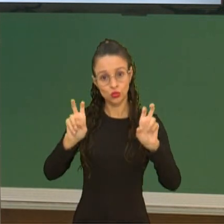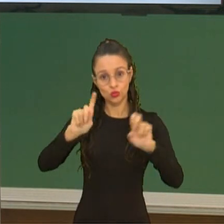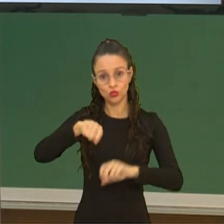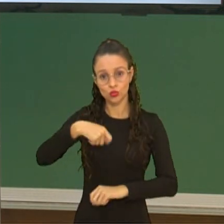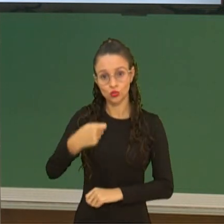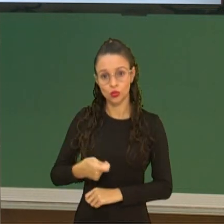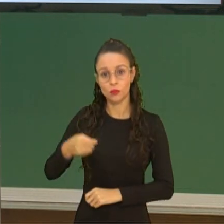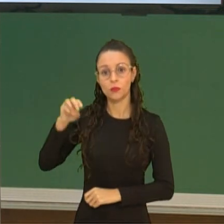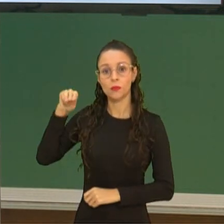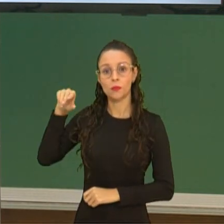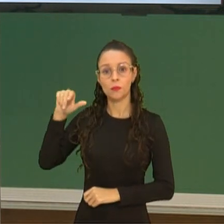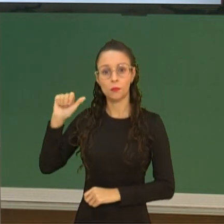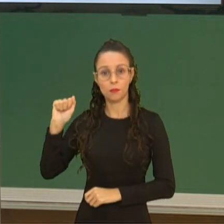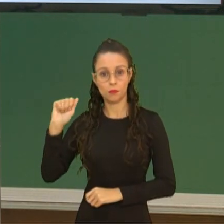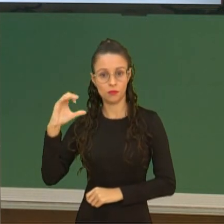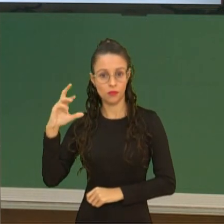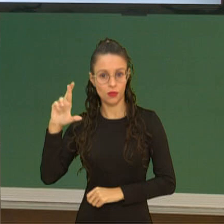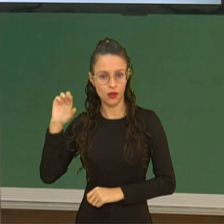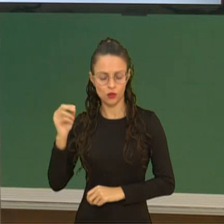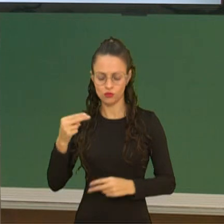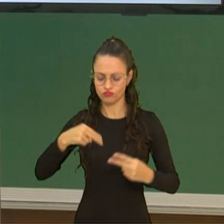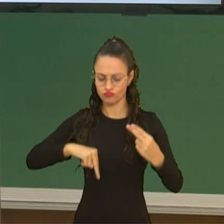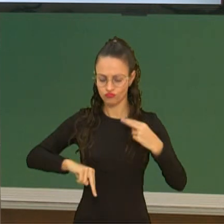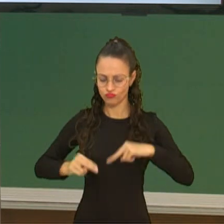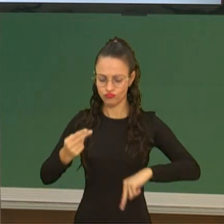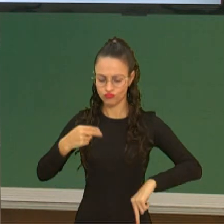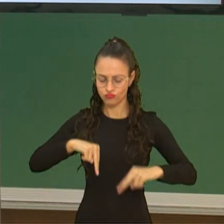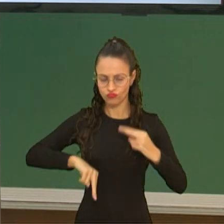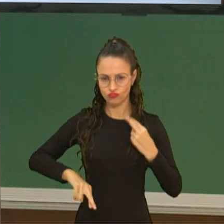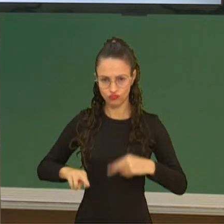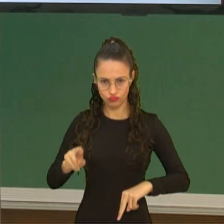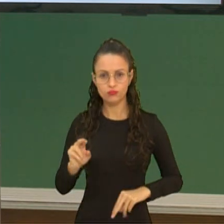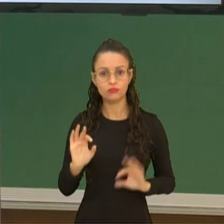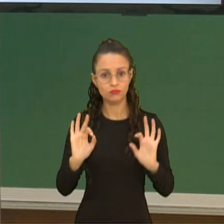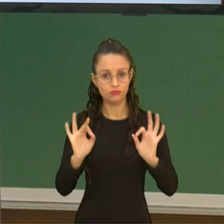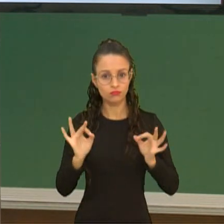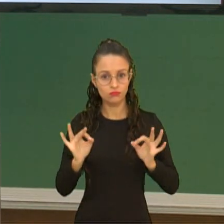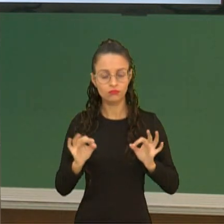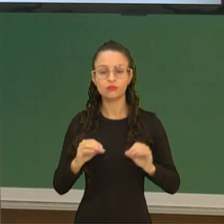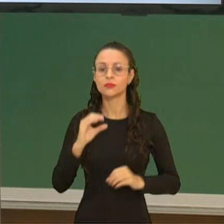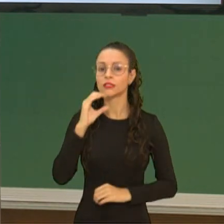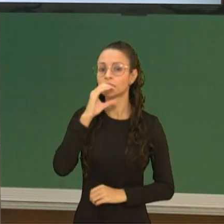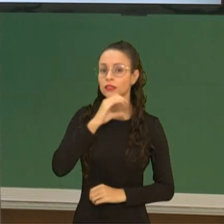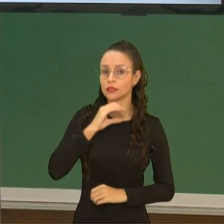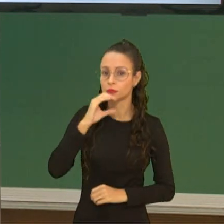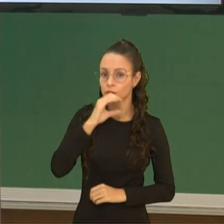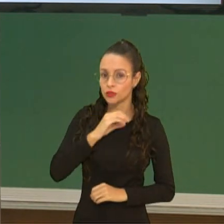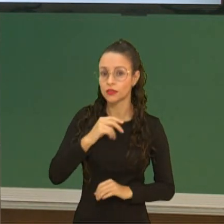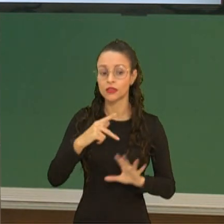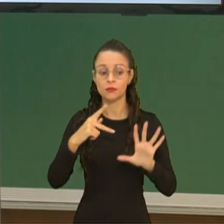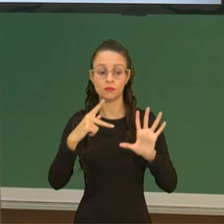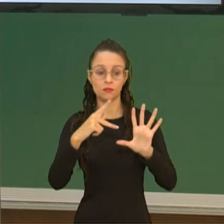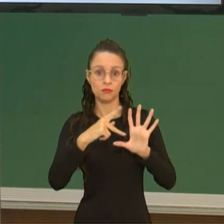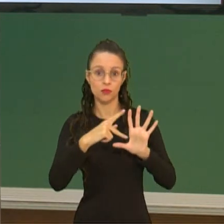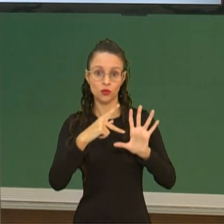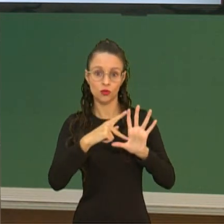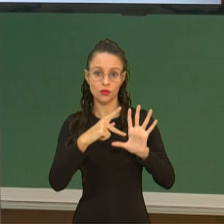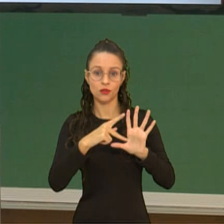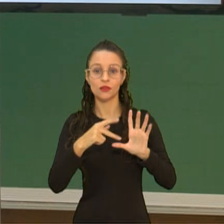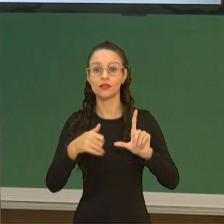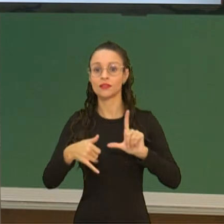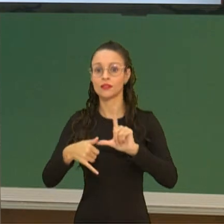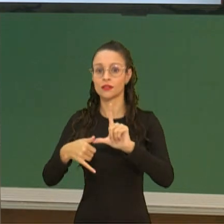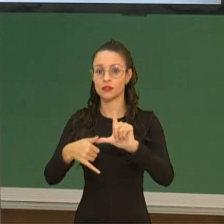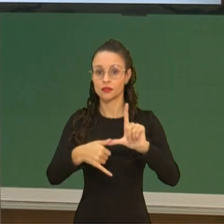nós vimos uma revisão sobre os macronutrientes né os carboidratos as proteínas e os